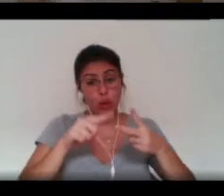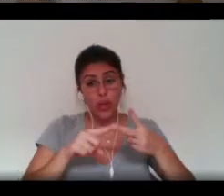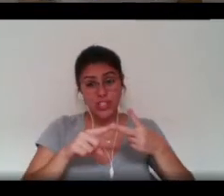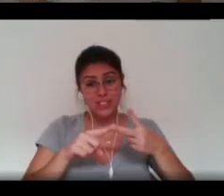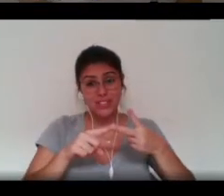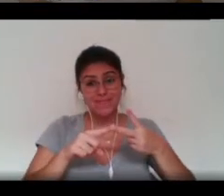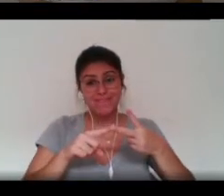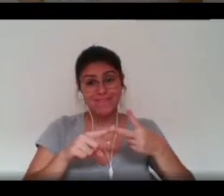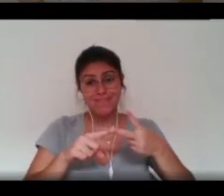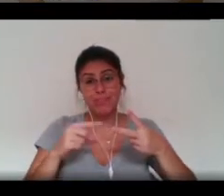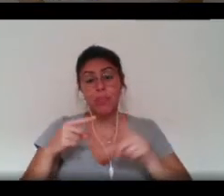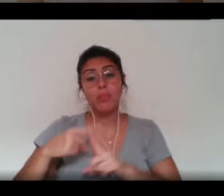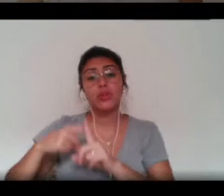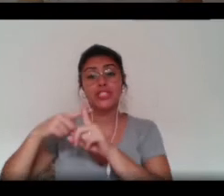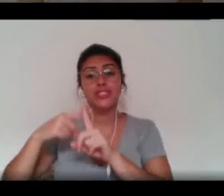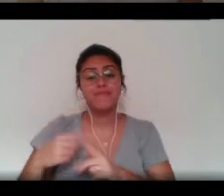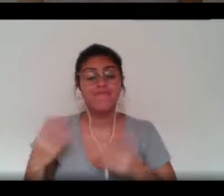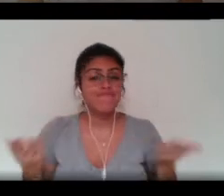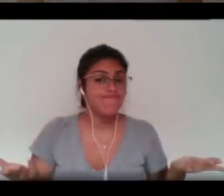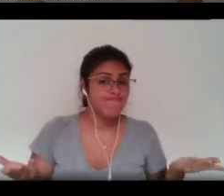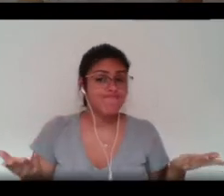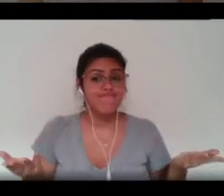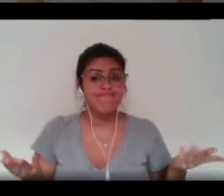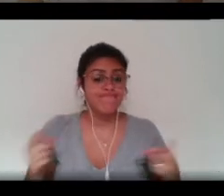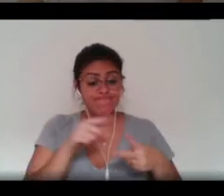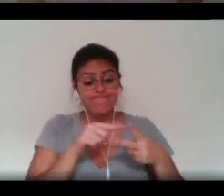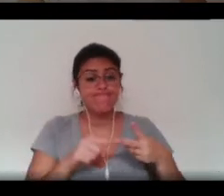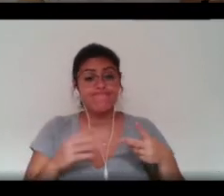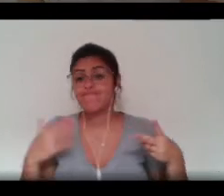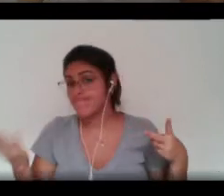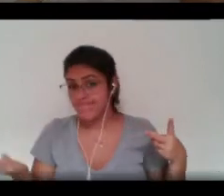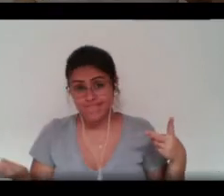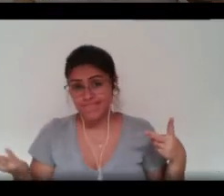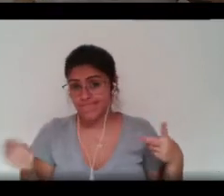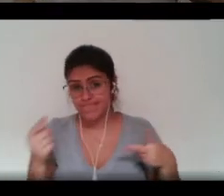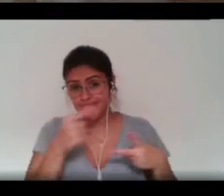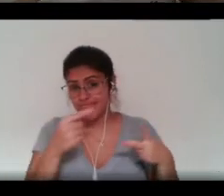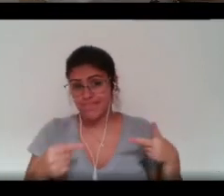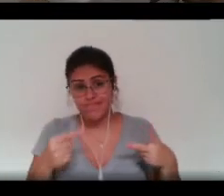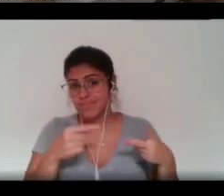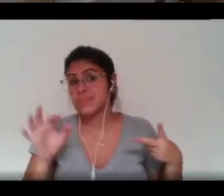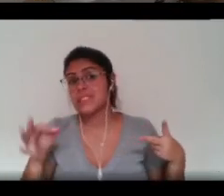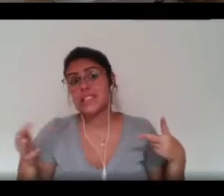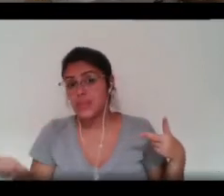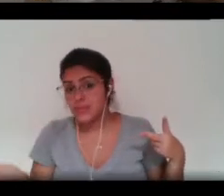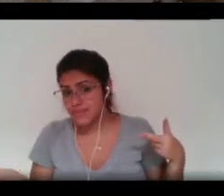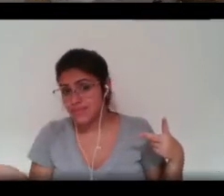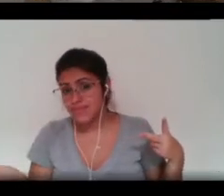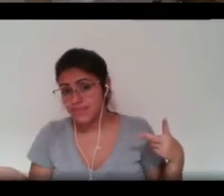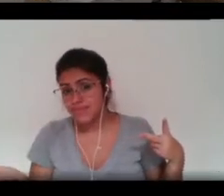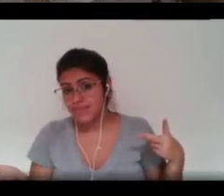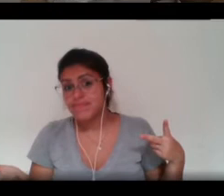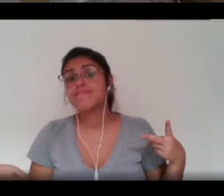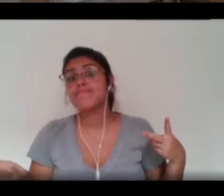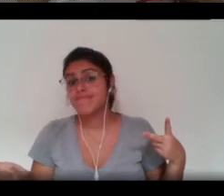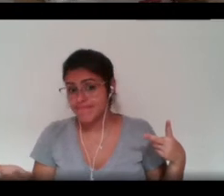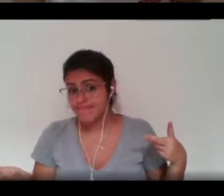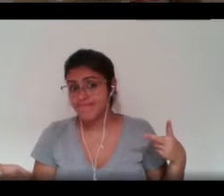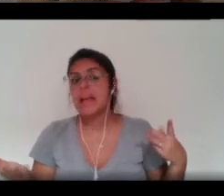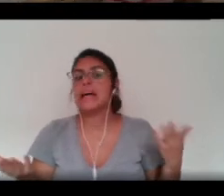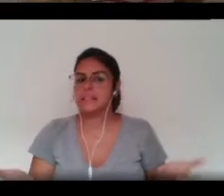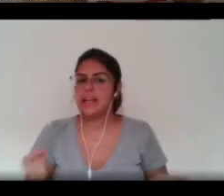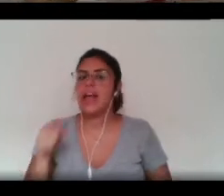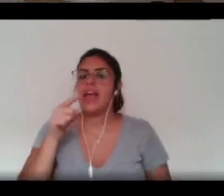valores de V0 positivos. Qual desses valores é o valor certo? Né?